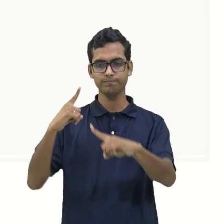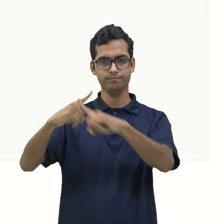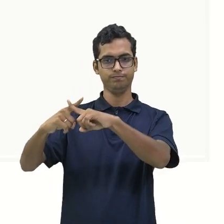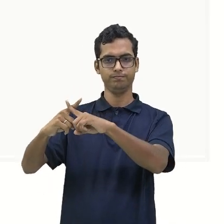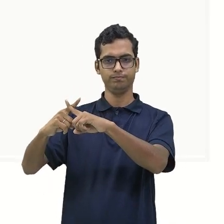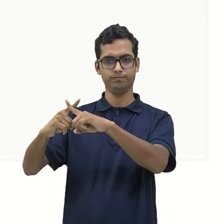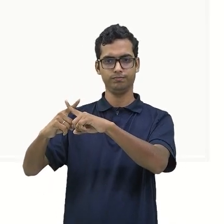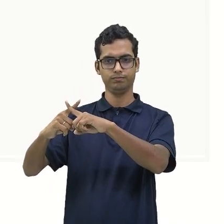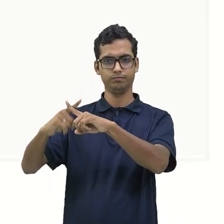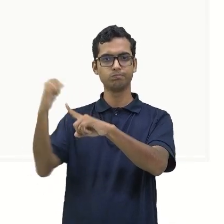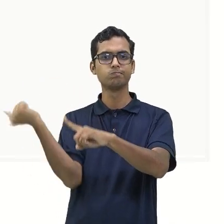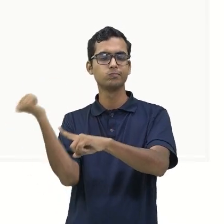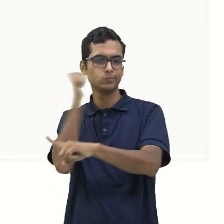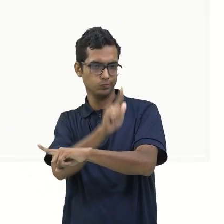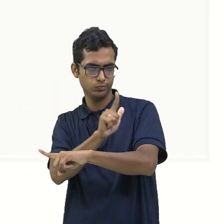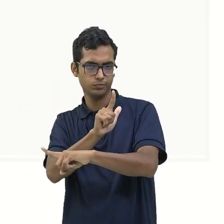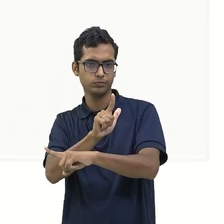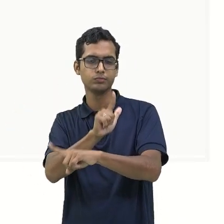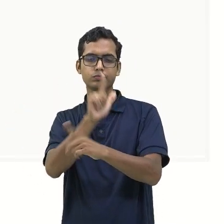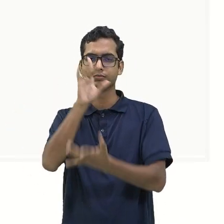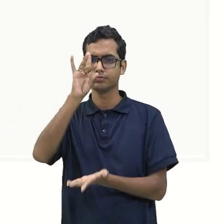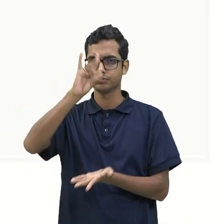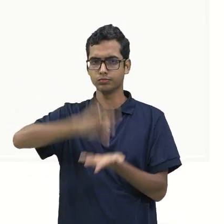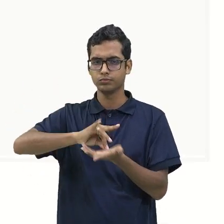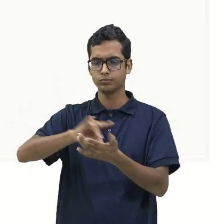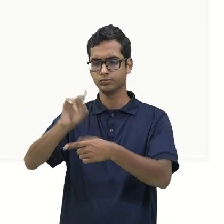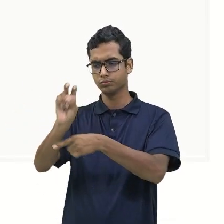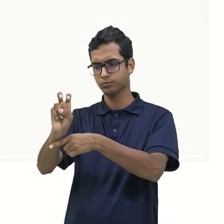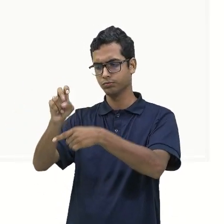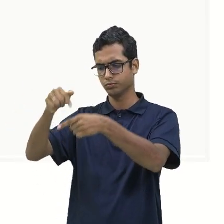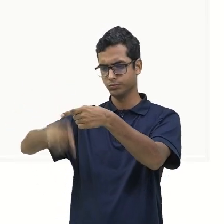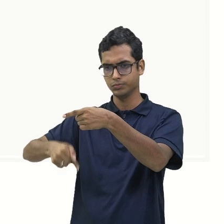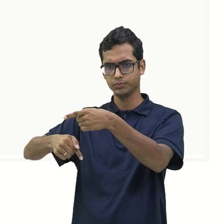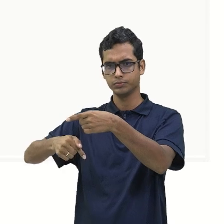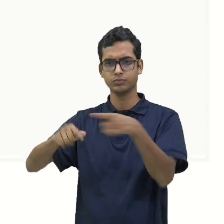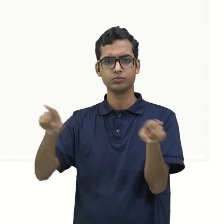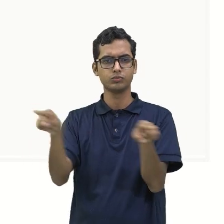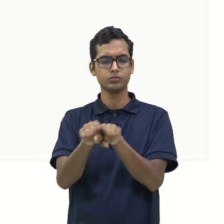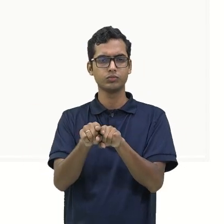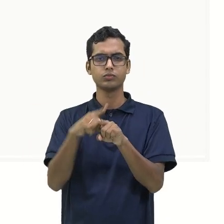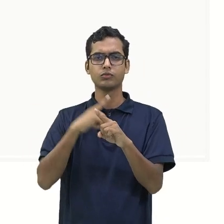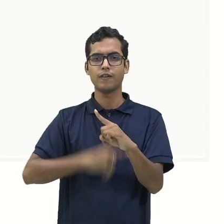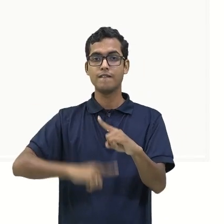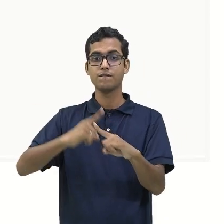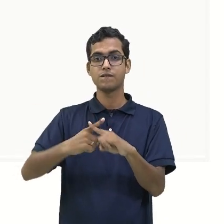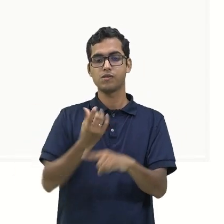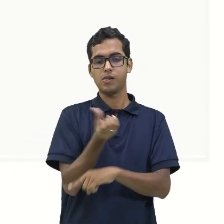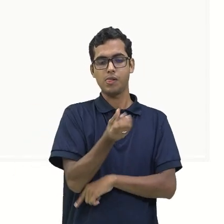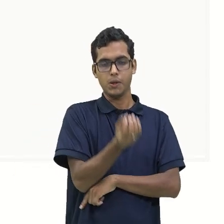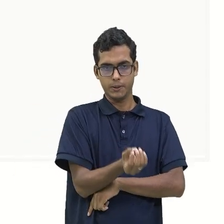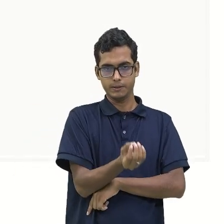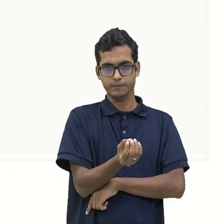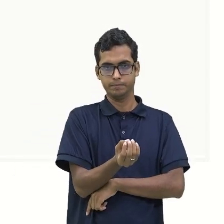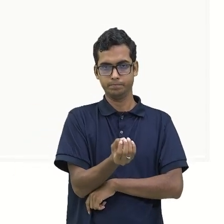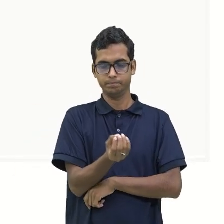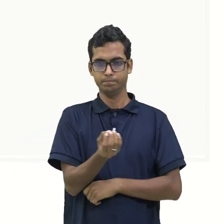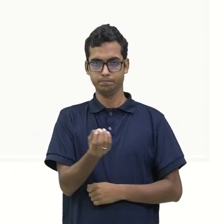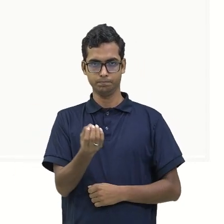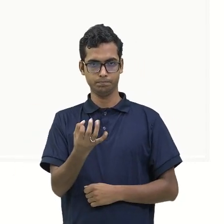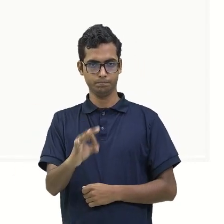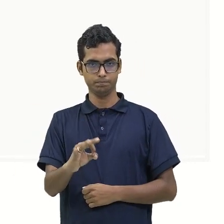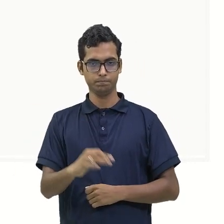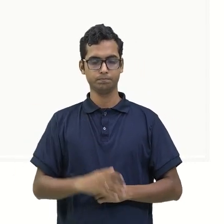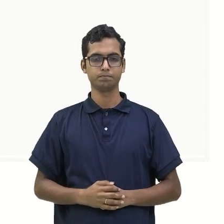a razão que ele deu, que é 5 para 7, vezes 60. Tá? Por